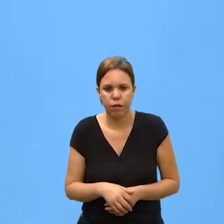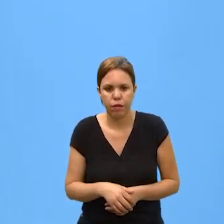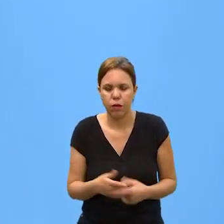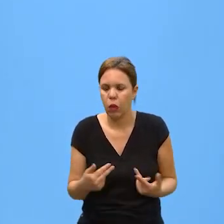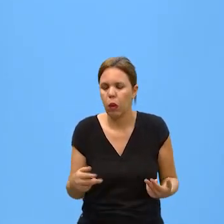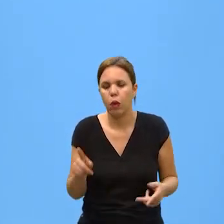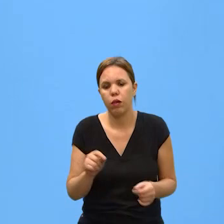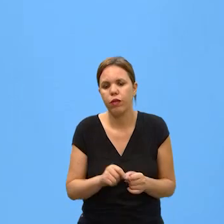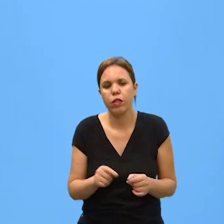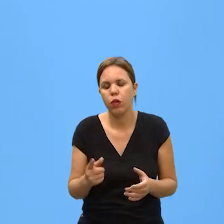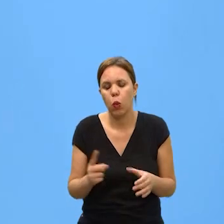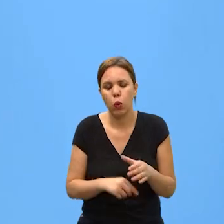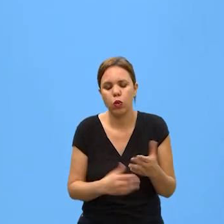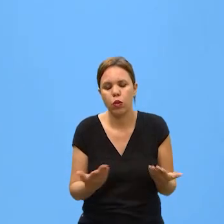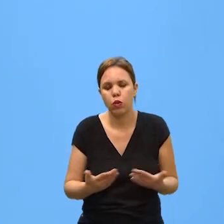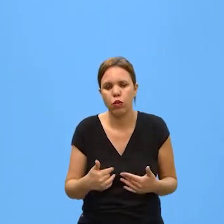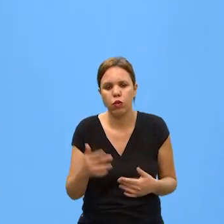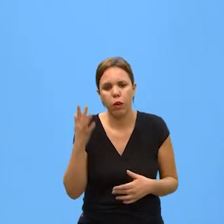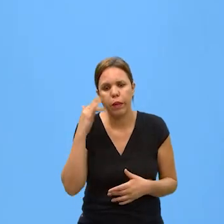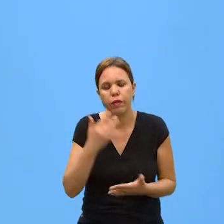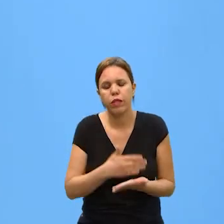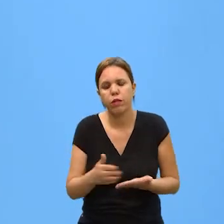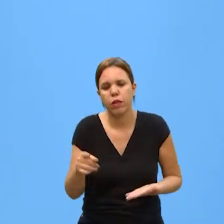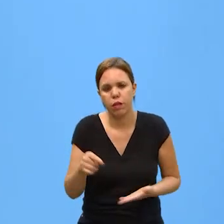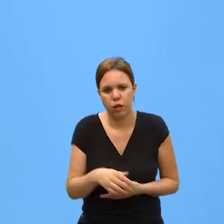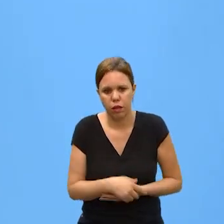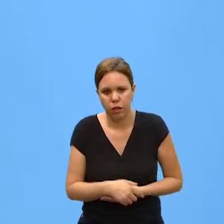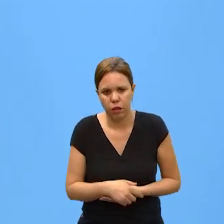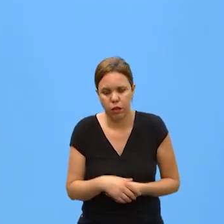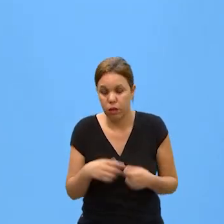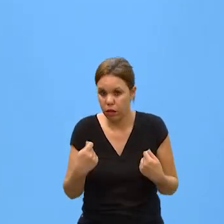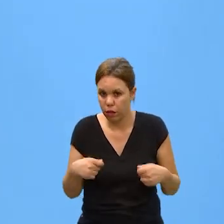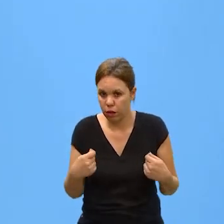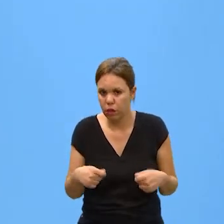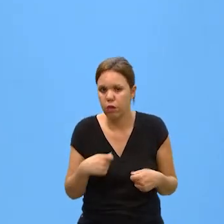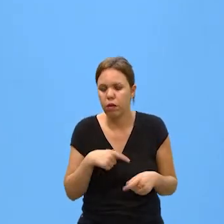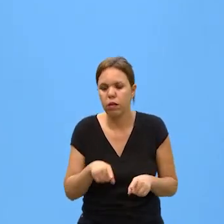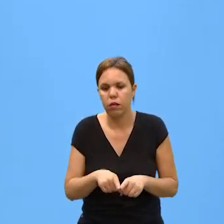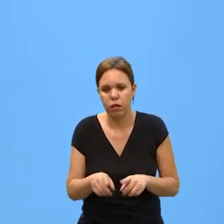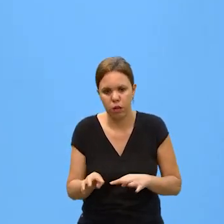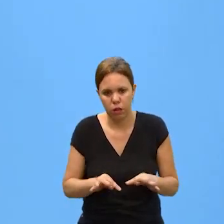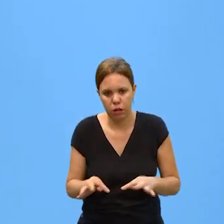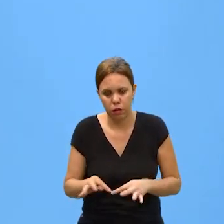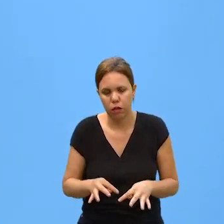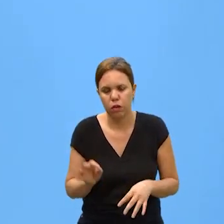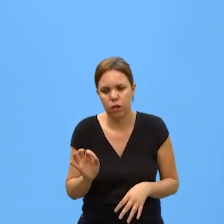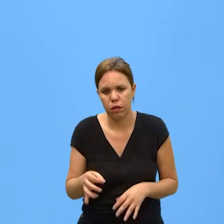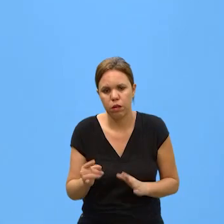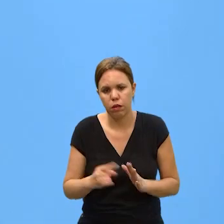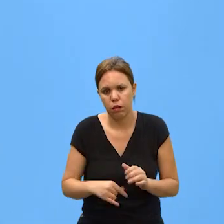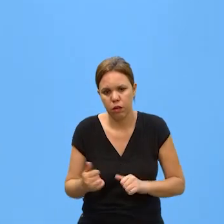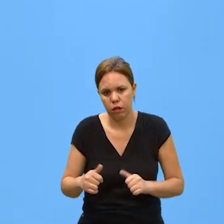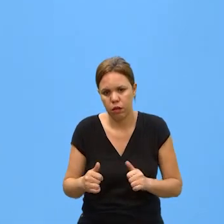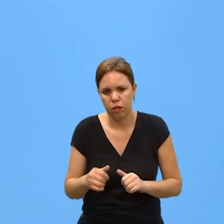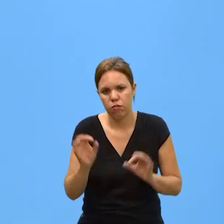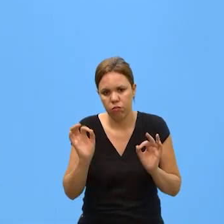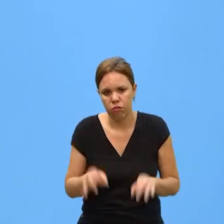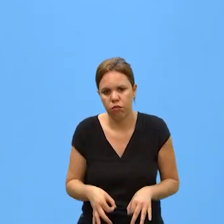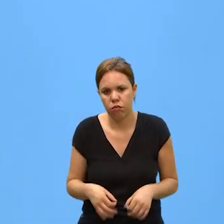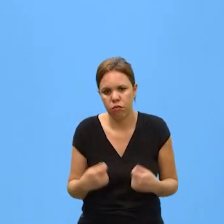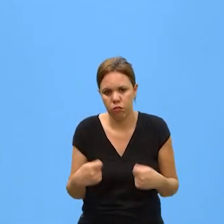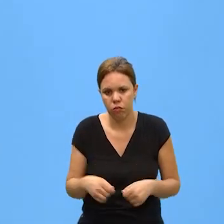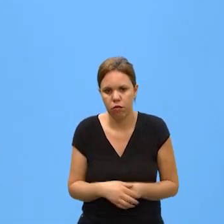tratamentos. Não é uma coisa que você consulta hoje e amanhã você começa. Então é necessário um